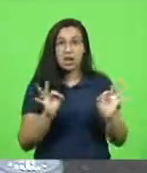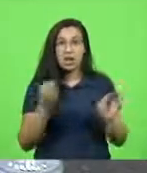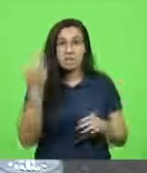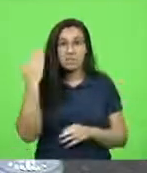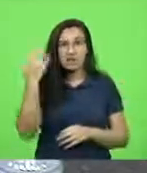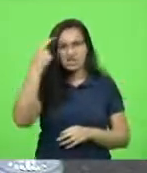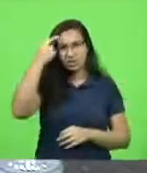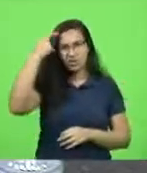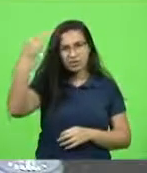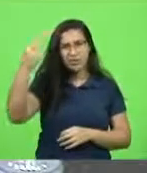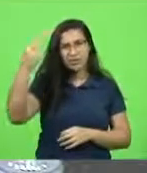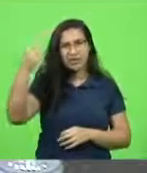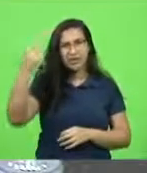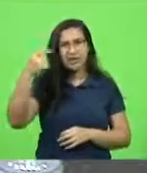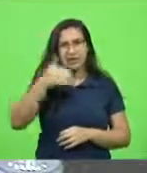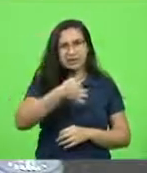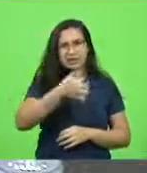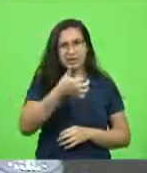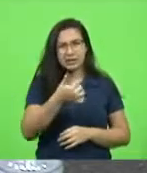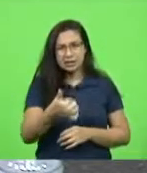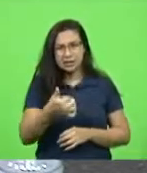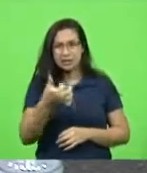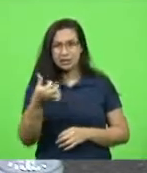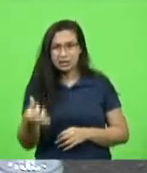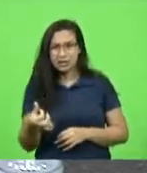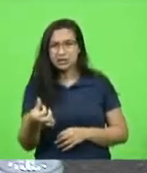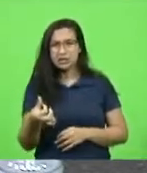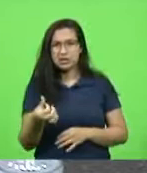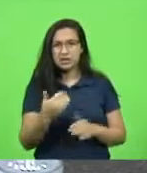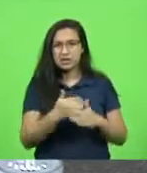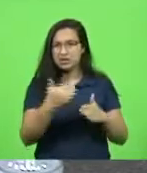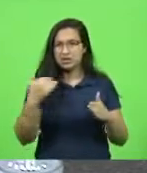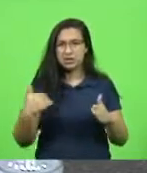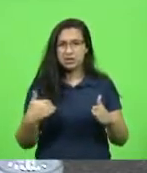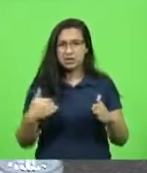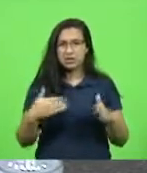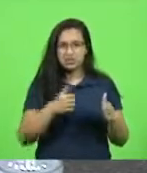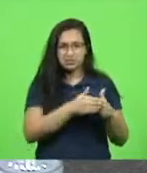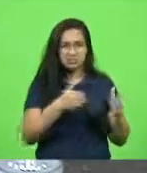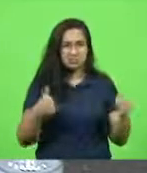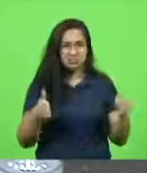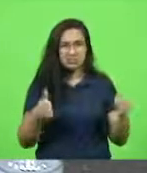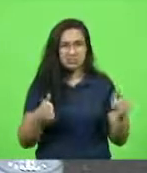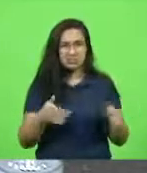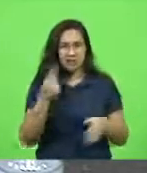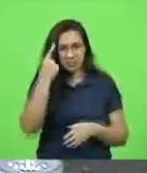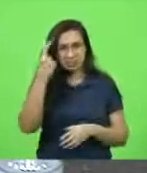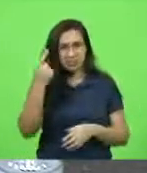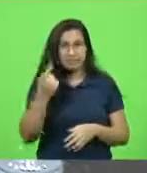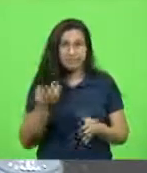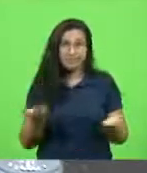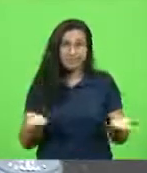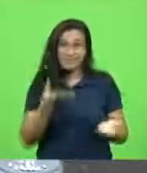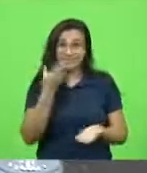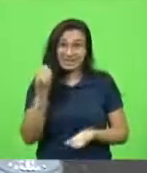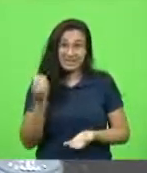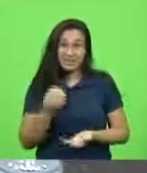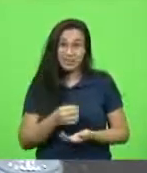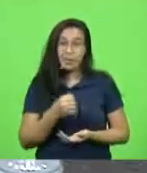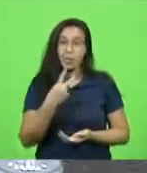aquela 116 antes de ser pedagiada a 470